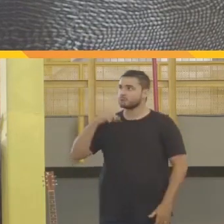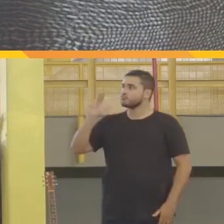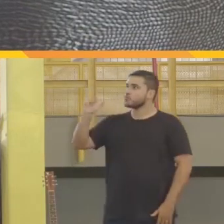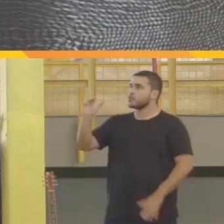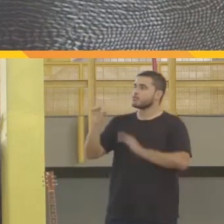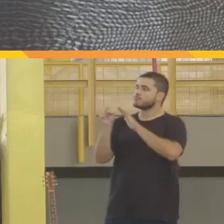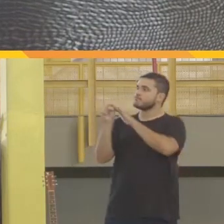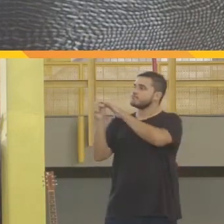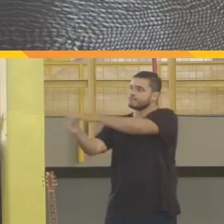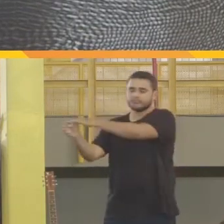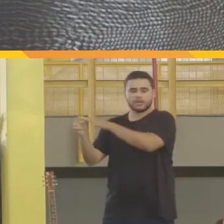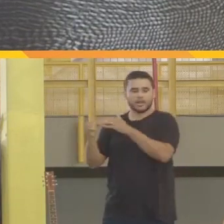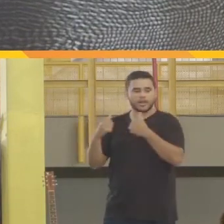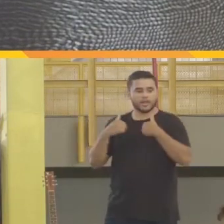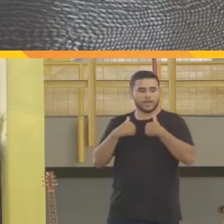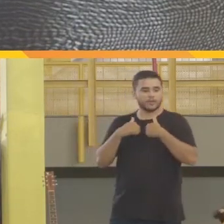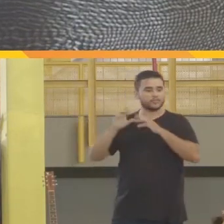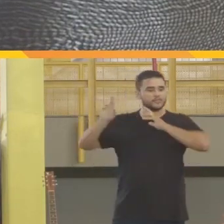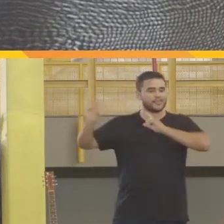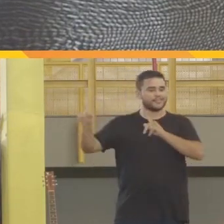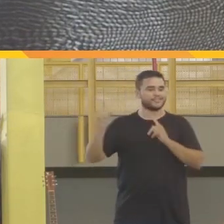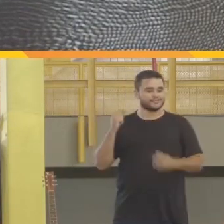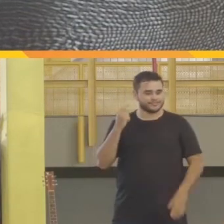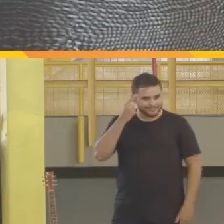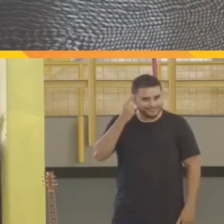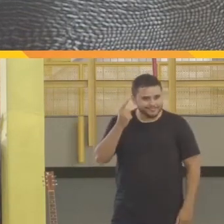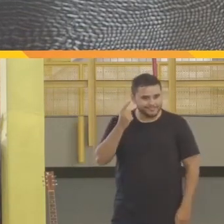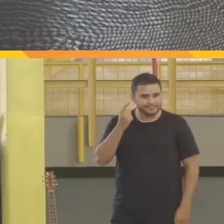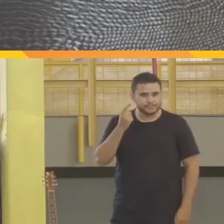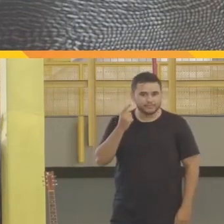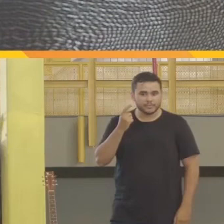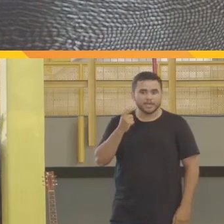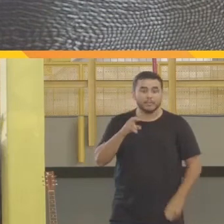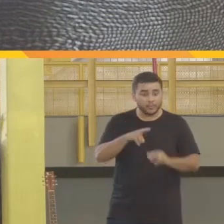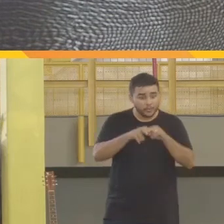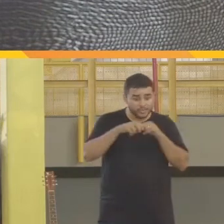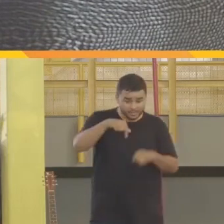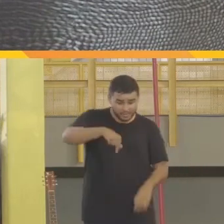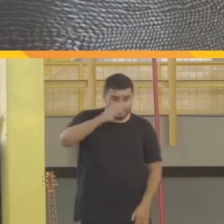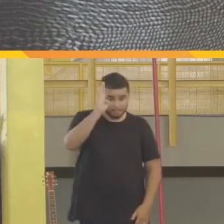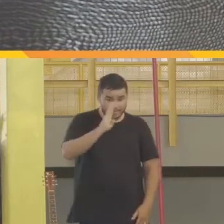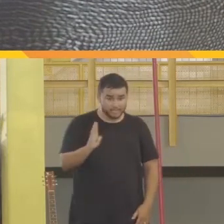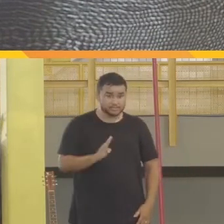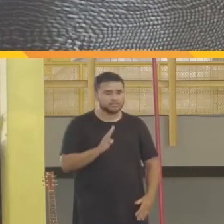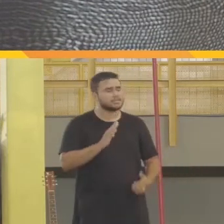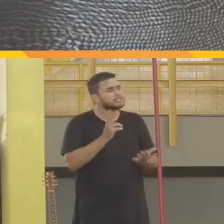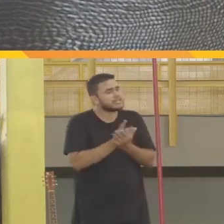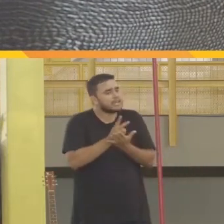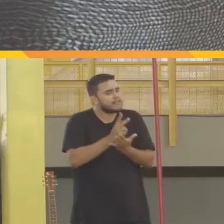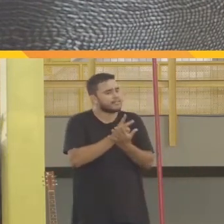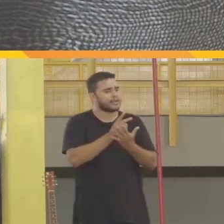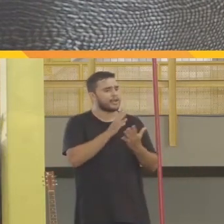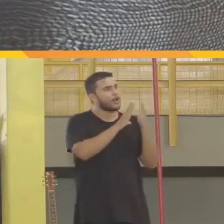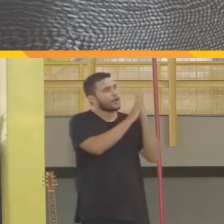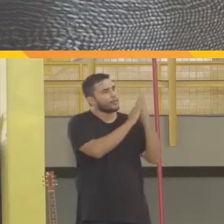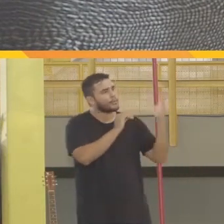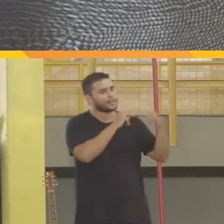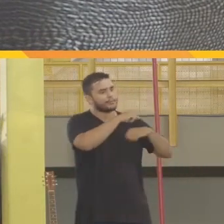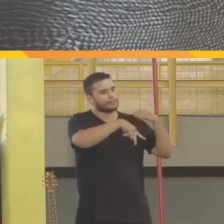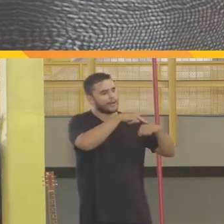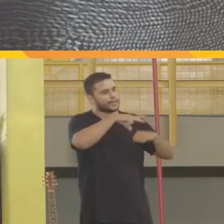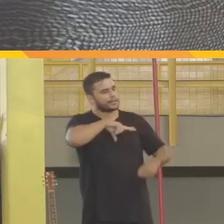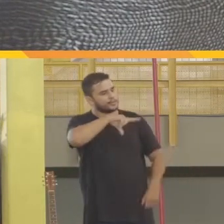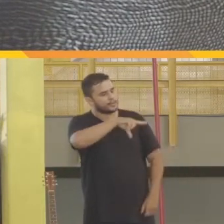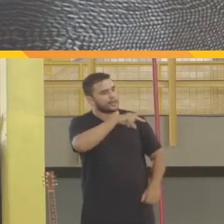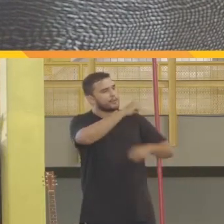e que de alguma maneira inspira até hoje, até mesmo aqueles que são alvos desse tipo de